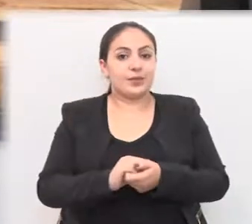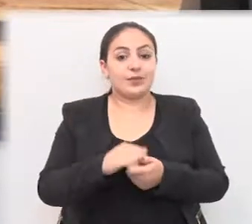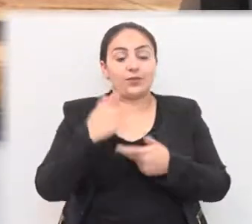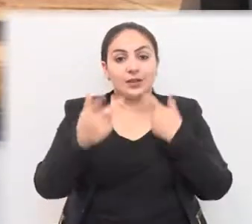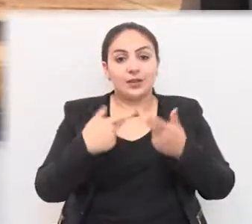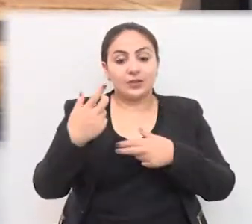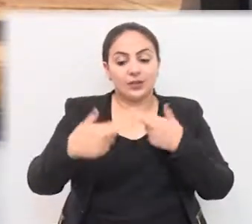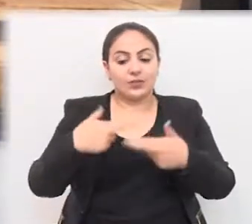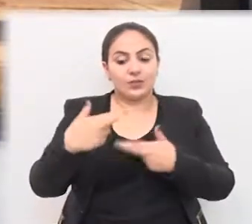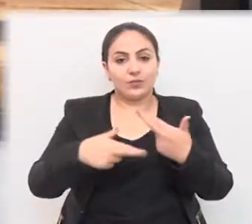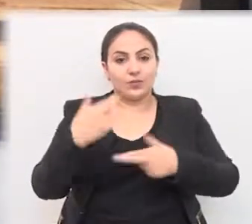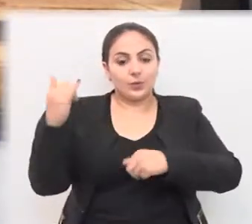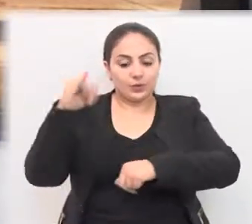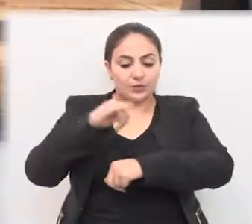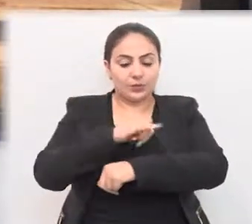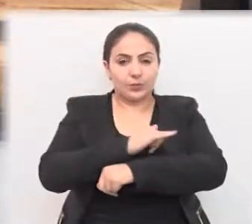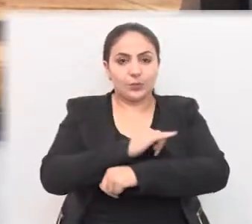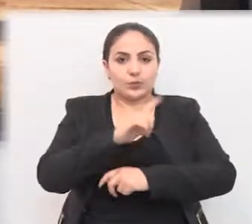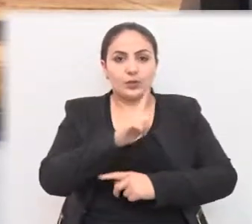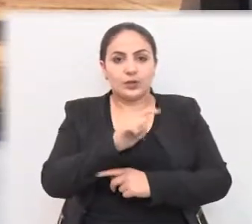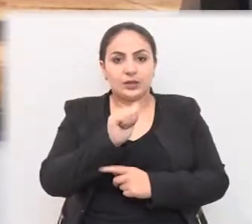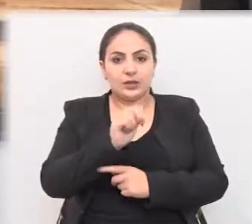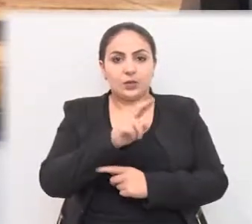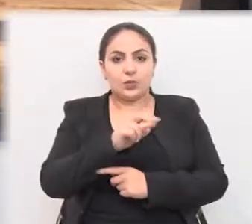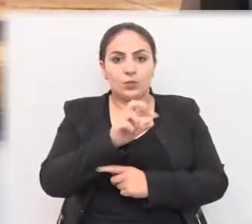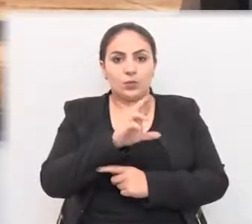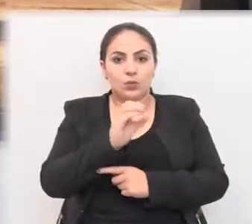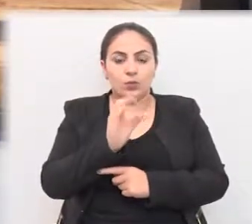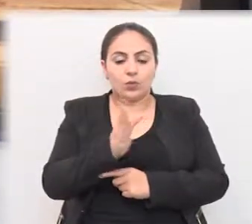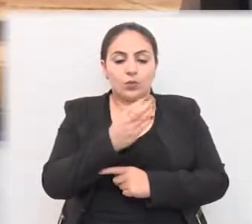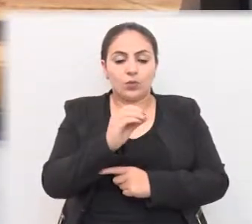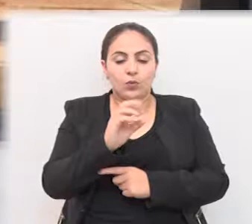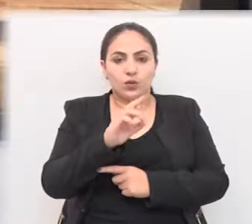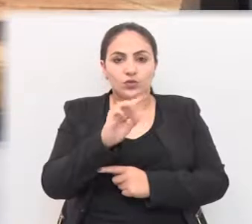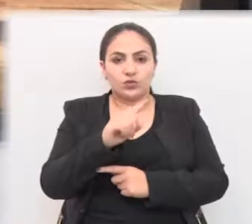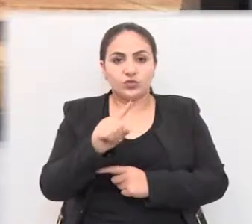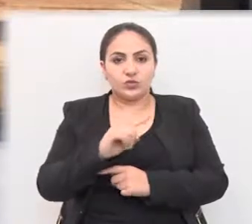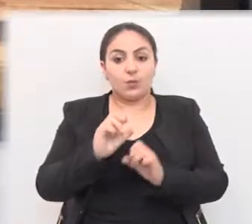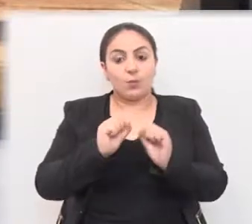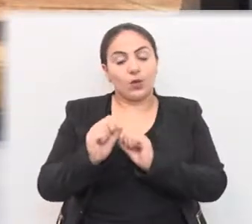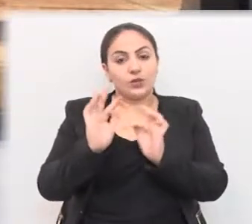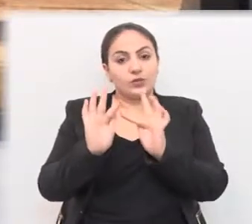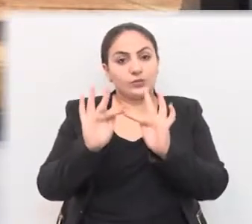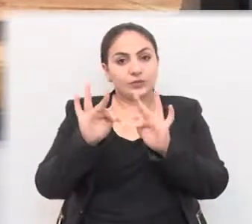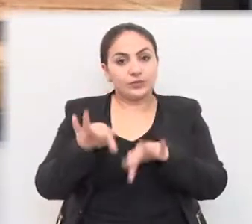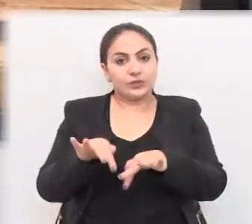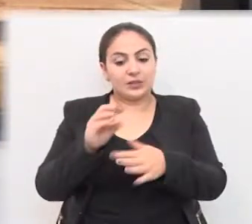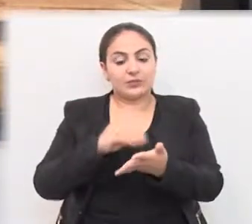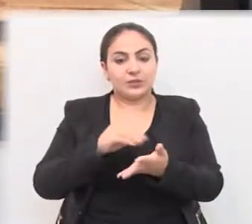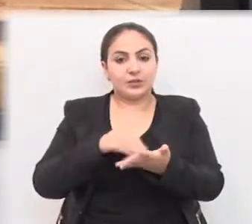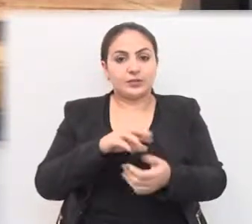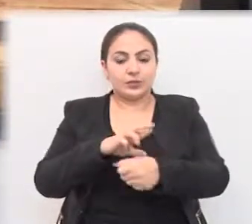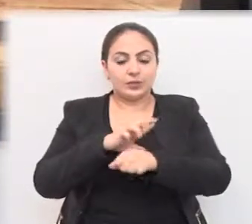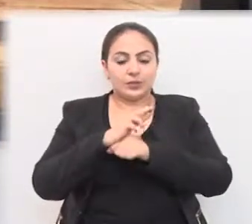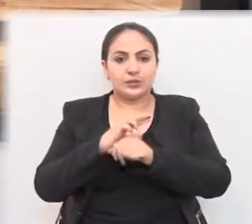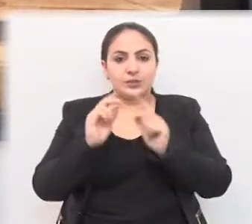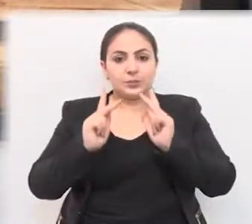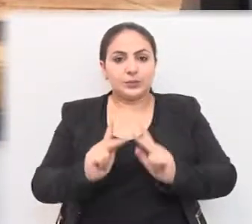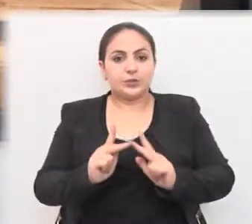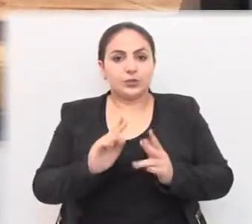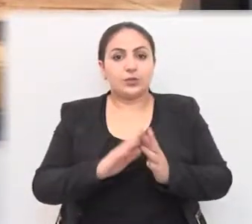da reforma do aeroporto Lauro Cortes, que pode dar fim à insegurança dos passageiros sobre as condições de pousos